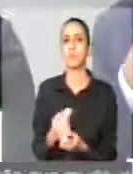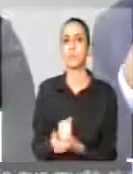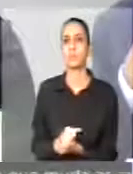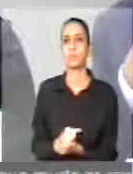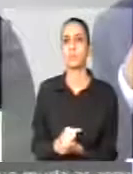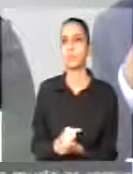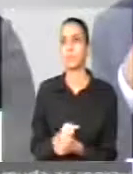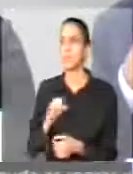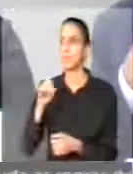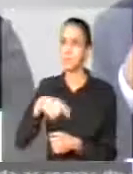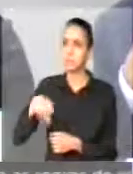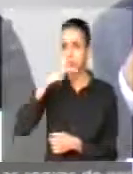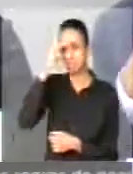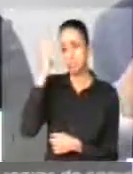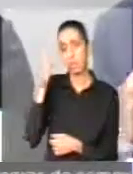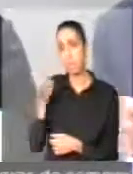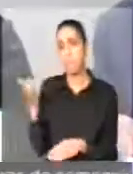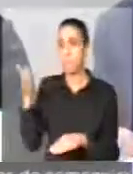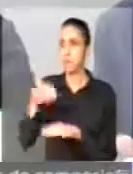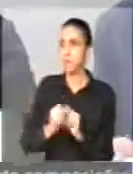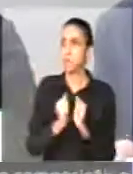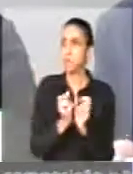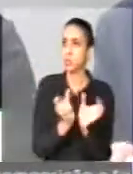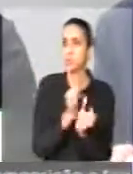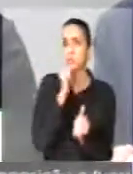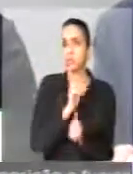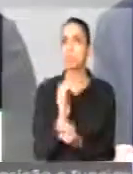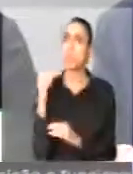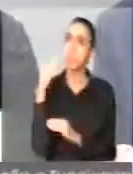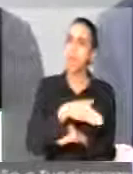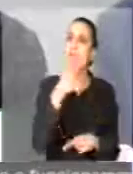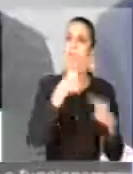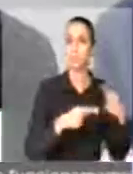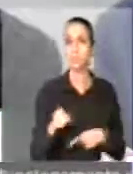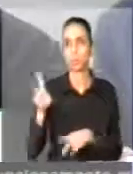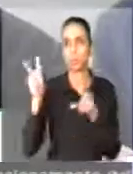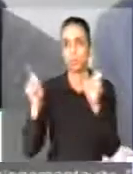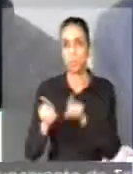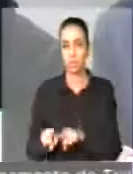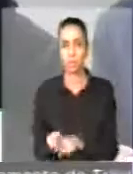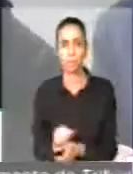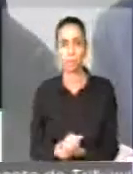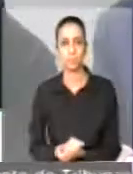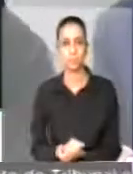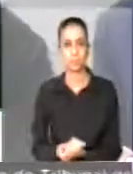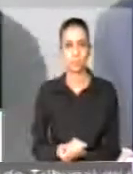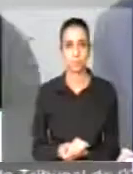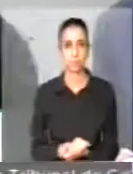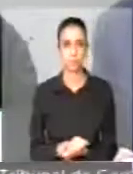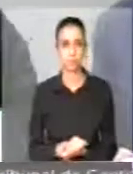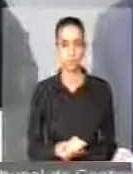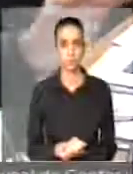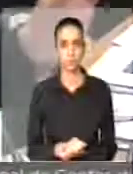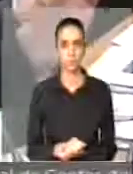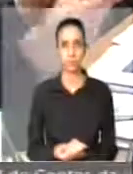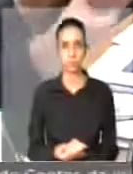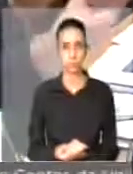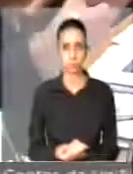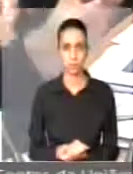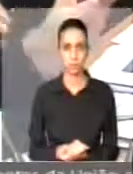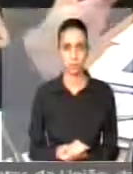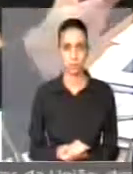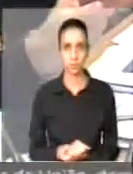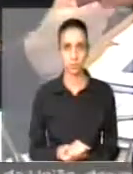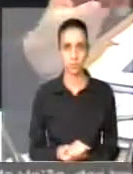Colato, quem tiver interesse em participar com a bancada feminina, a gente vai para lá e discute em conjunto. Presidente, eu queria fazer mais uma consideração em relação